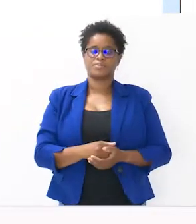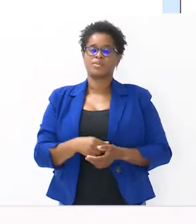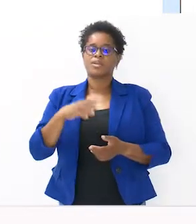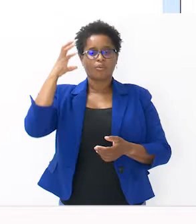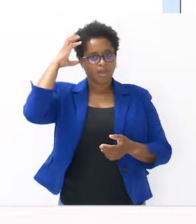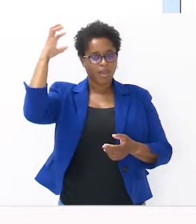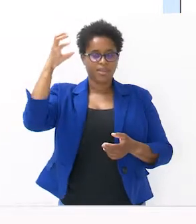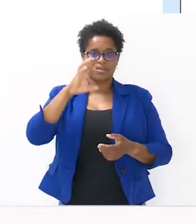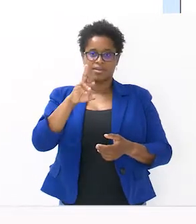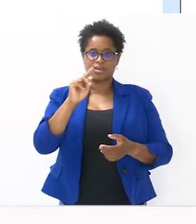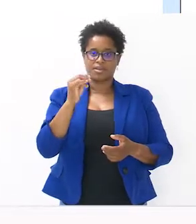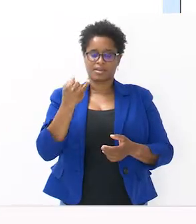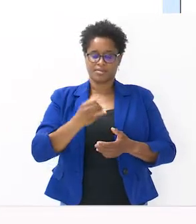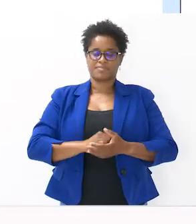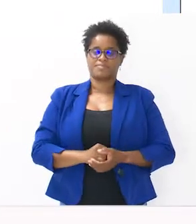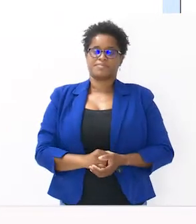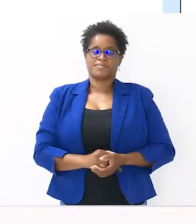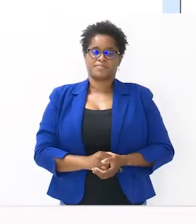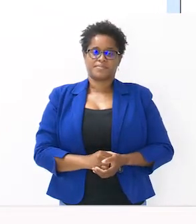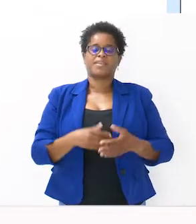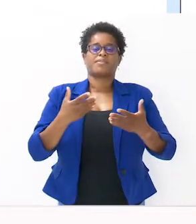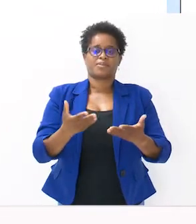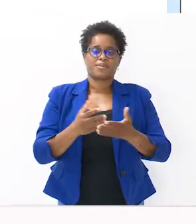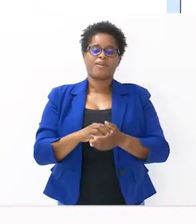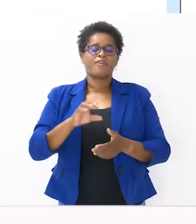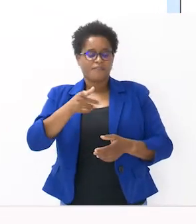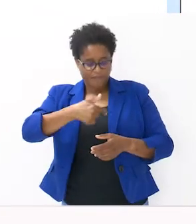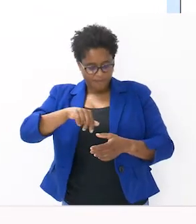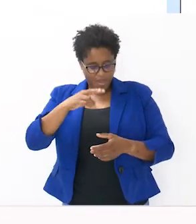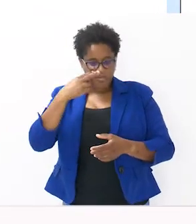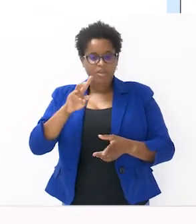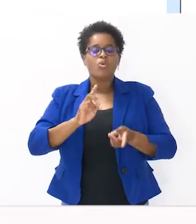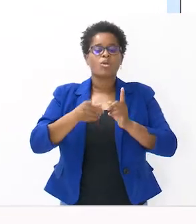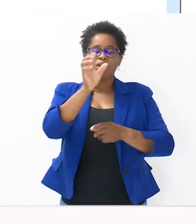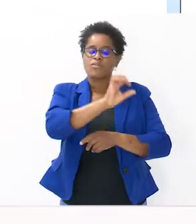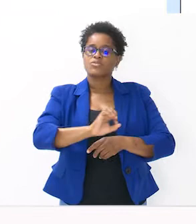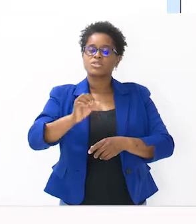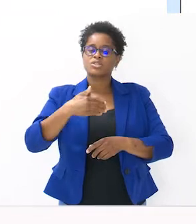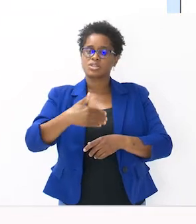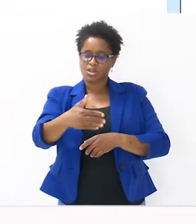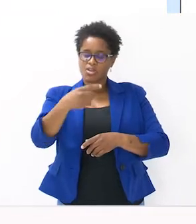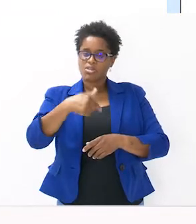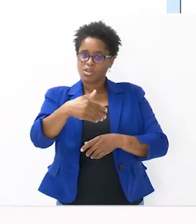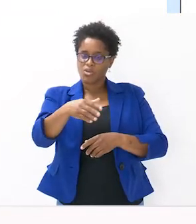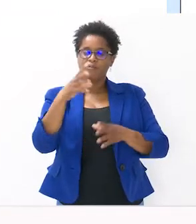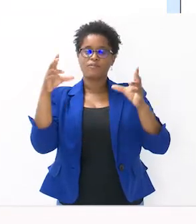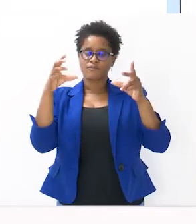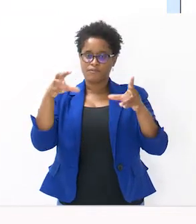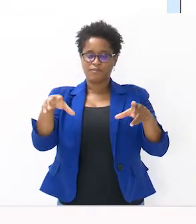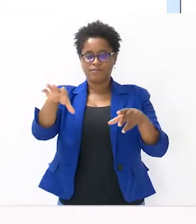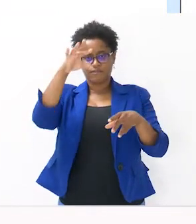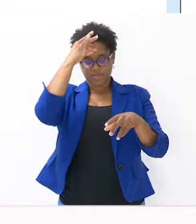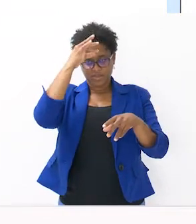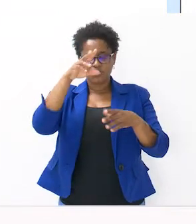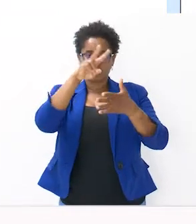é o rei. Então, vamos ver o que é que vocês terão que fixar sobre o texto